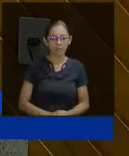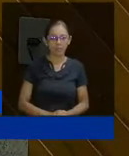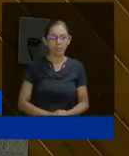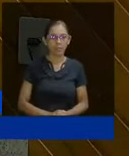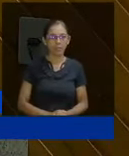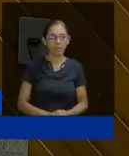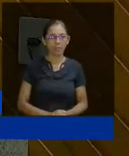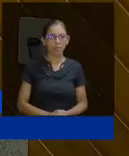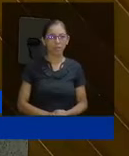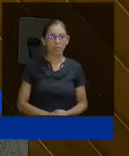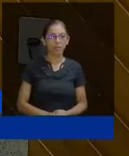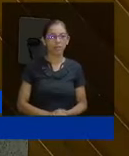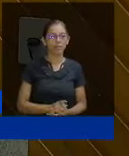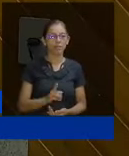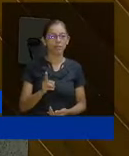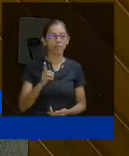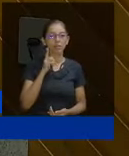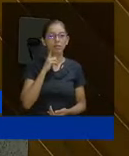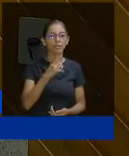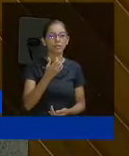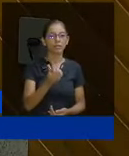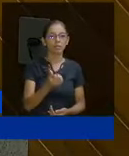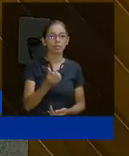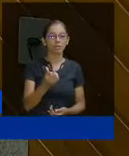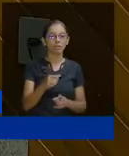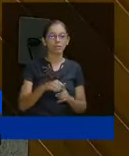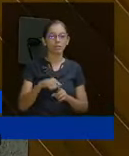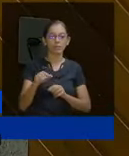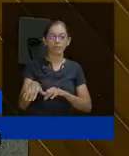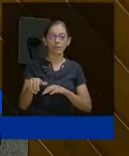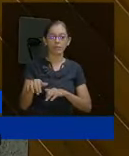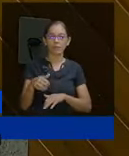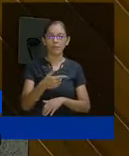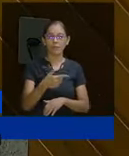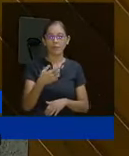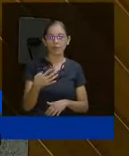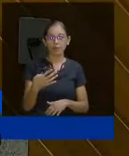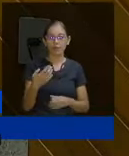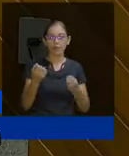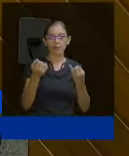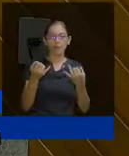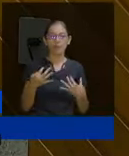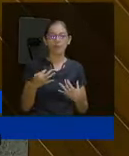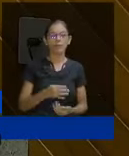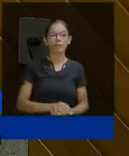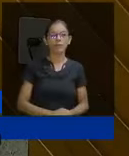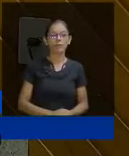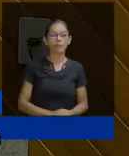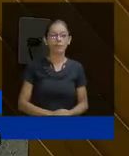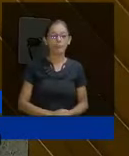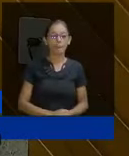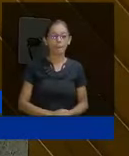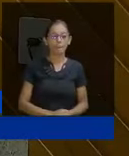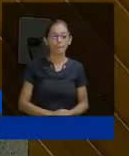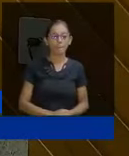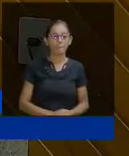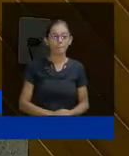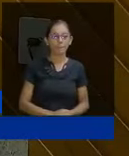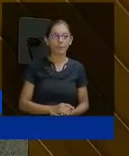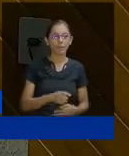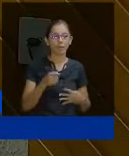1459-224 de São Paulo, no dia 16 de setembro de 2024, foi enfático em reafirmar a jurisprudência da